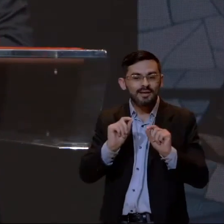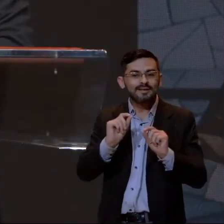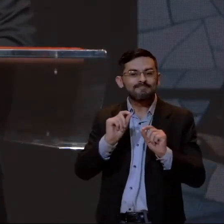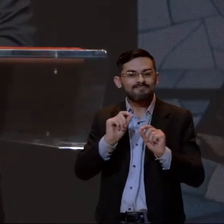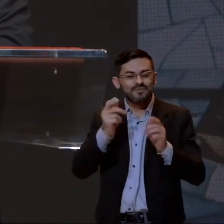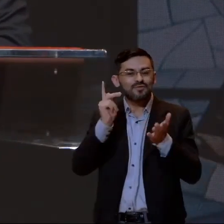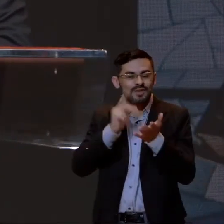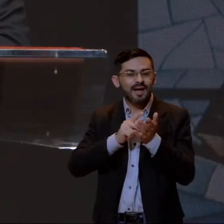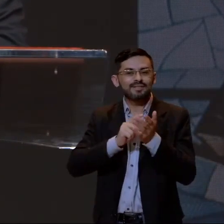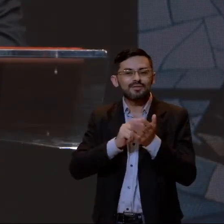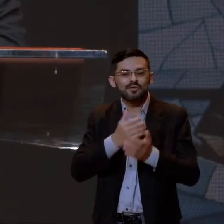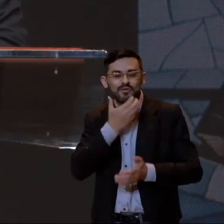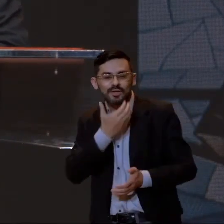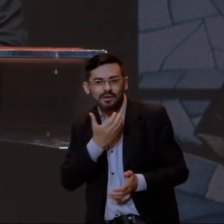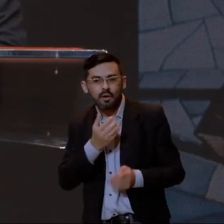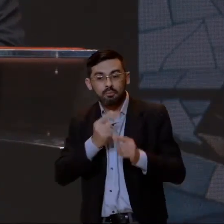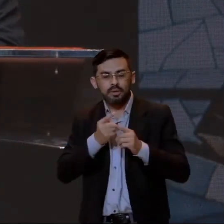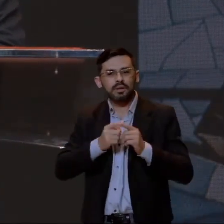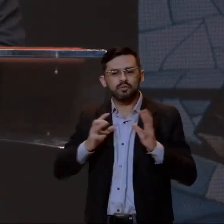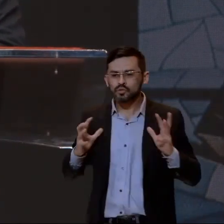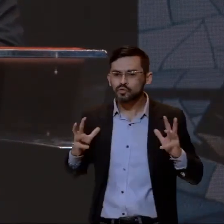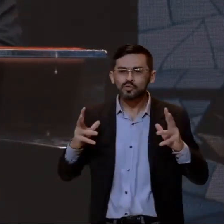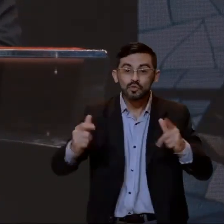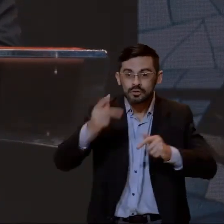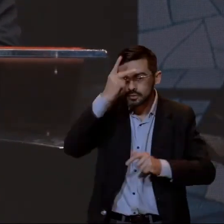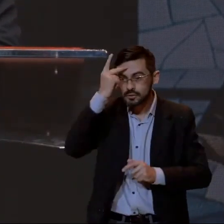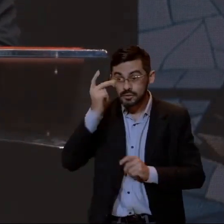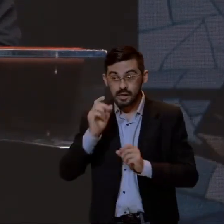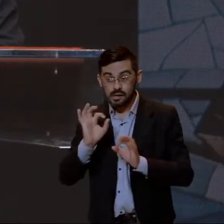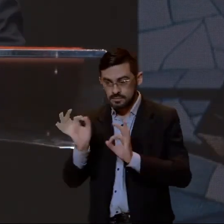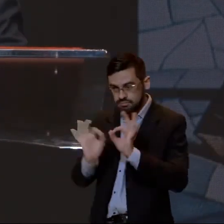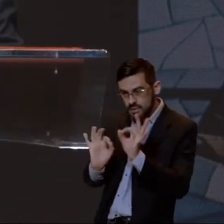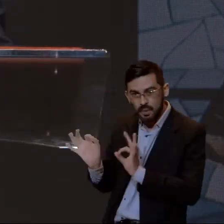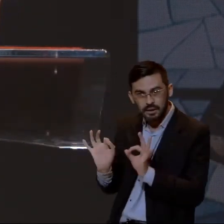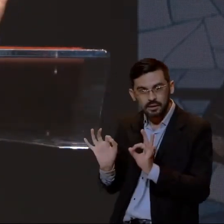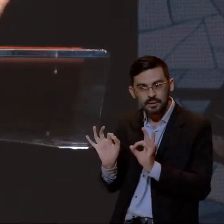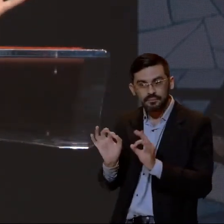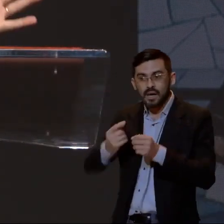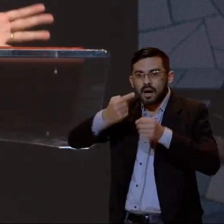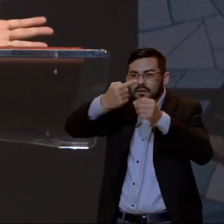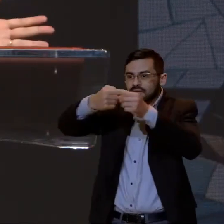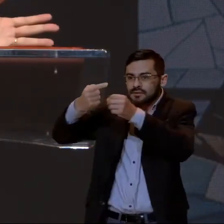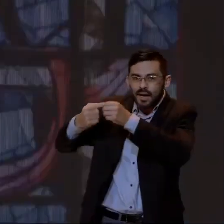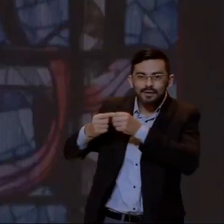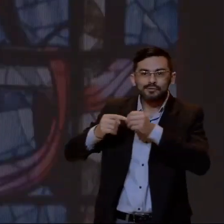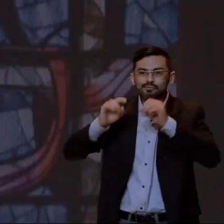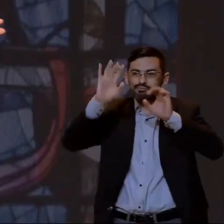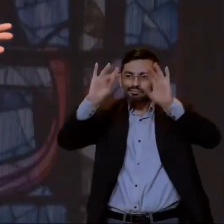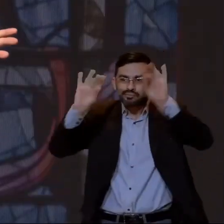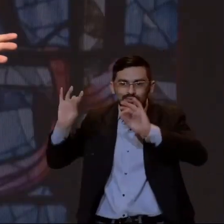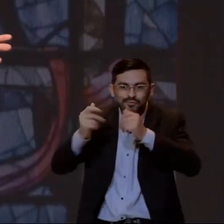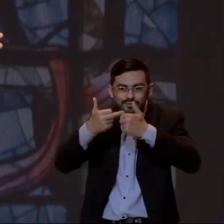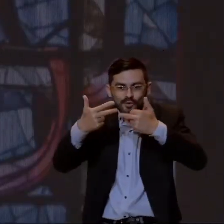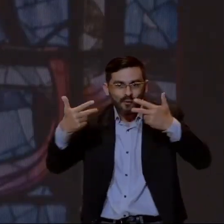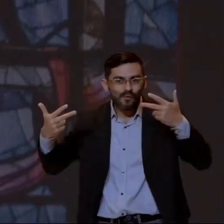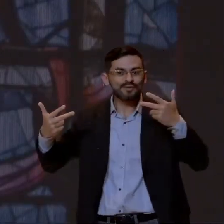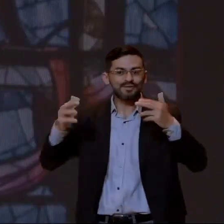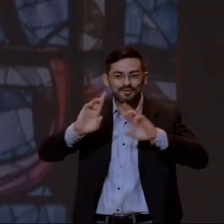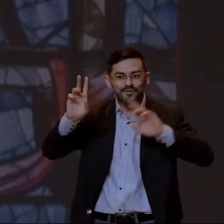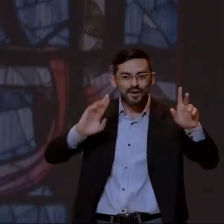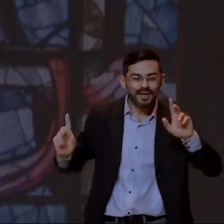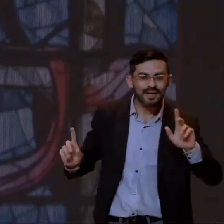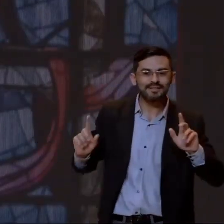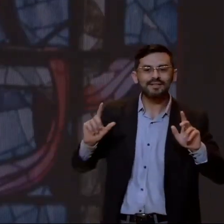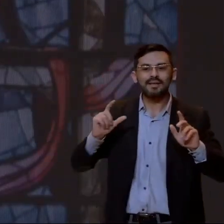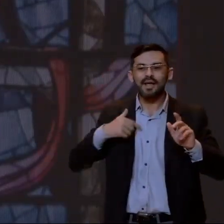porque todo mundo faz preparativos para o Natal, não é verdade? A cidade já está decorada, não é assim?